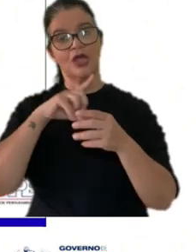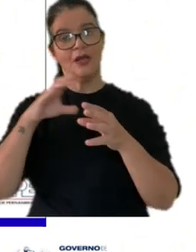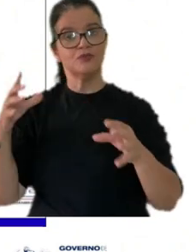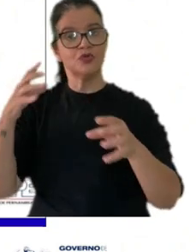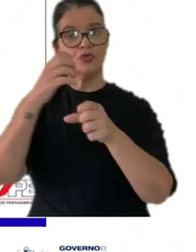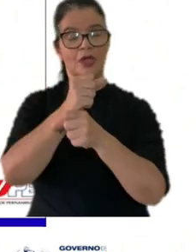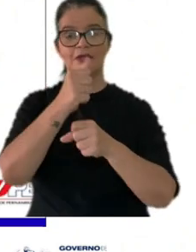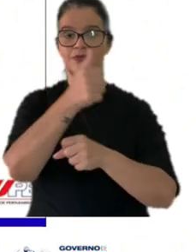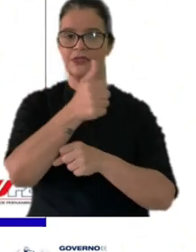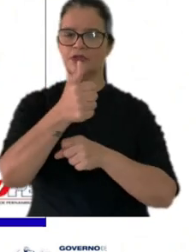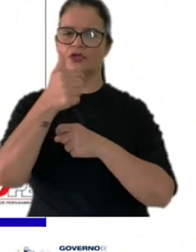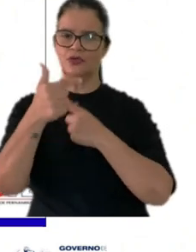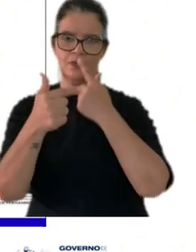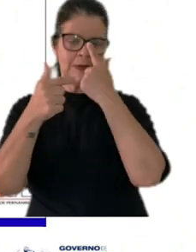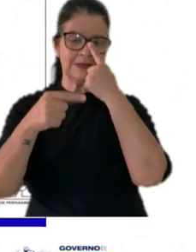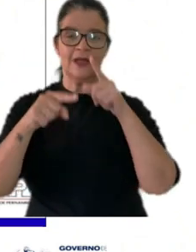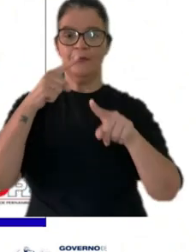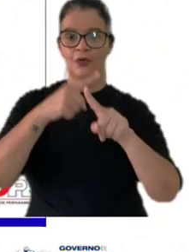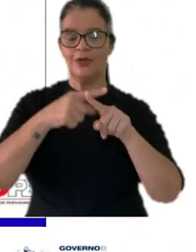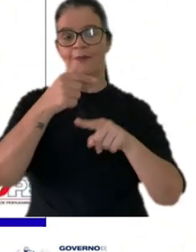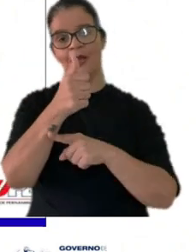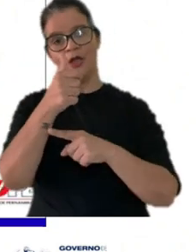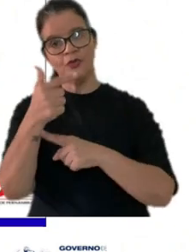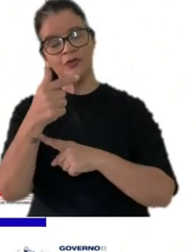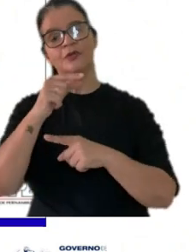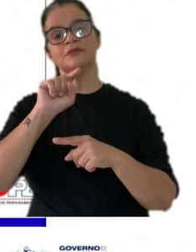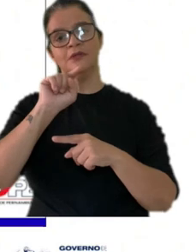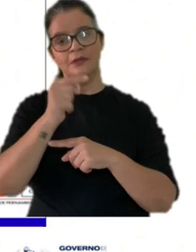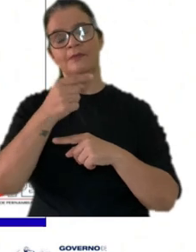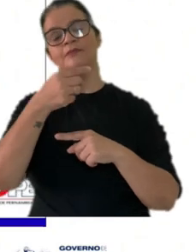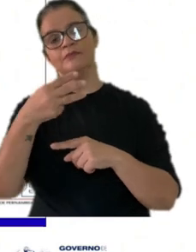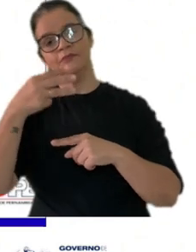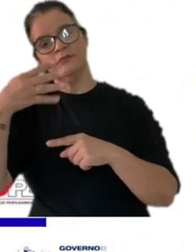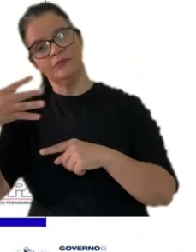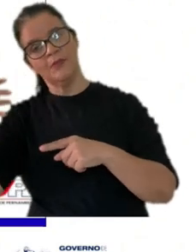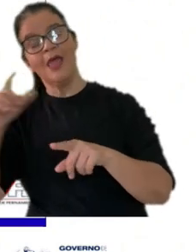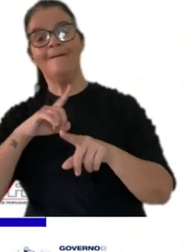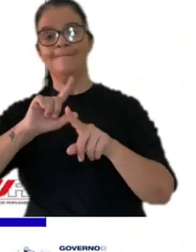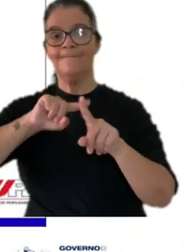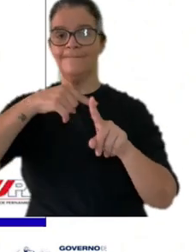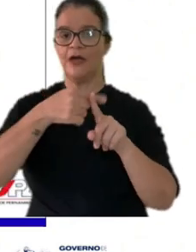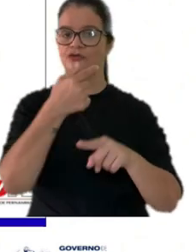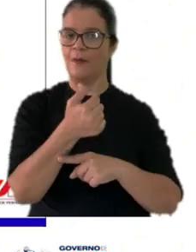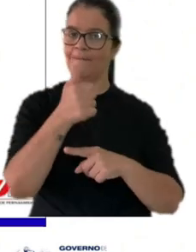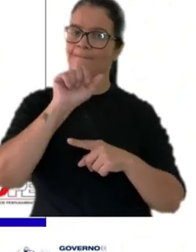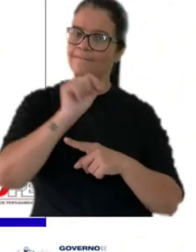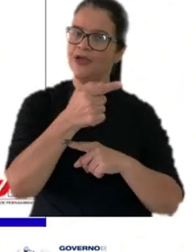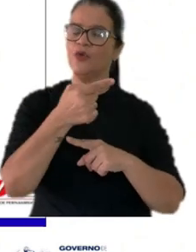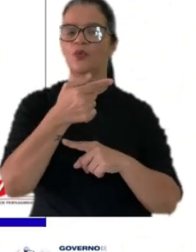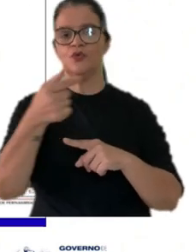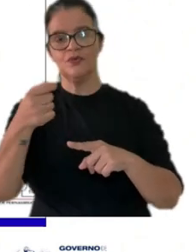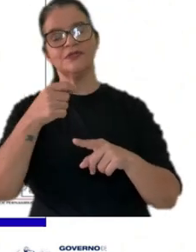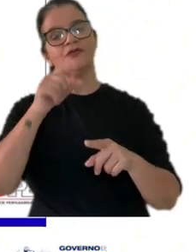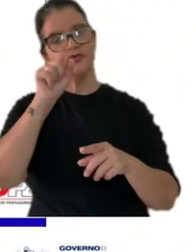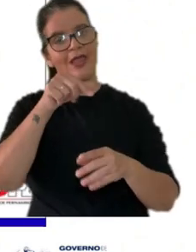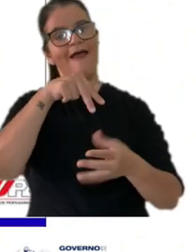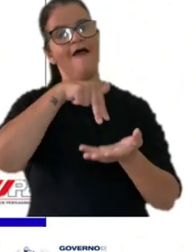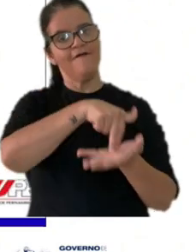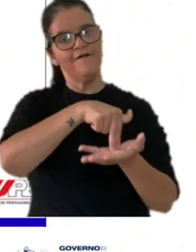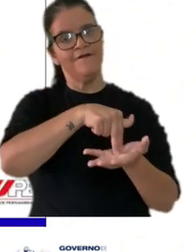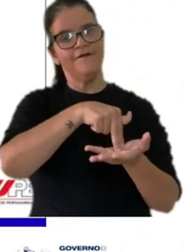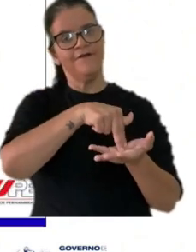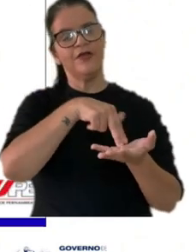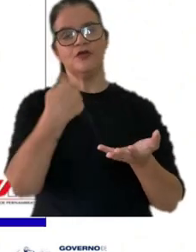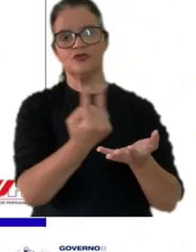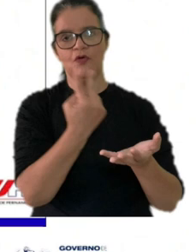112 multiplicado por 12 que dá 1.344 mais os 1.200 que é um valor fixo correspondente a 2